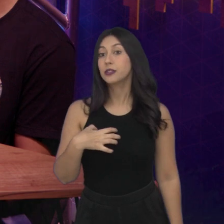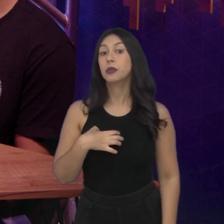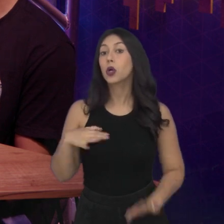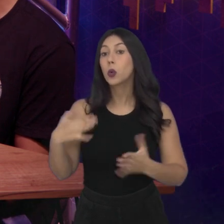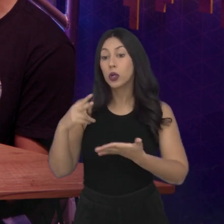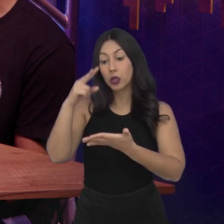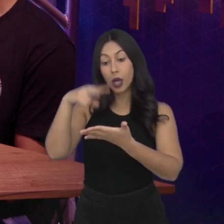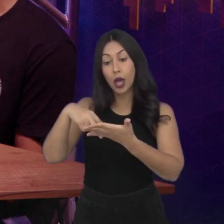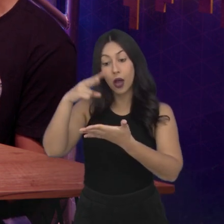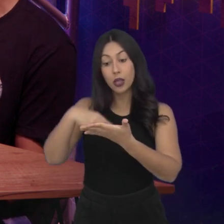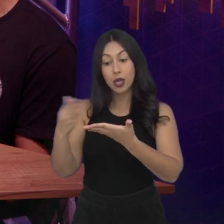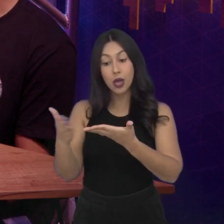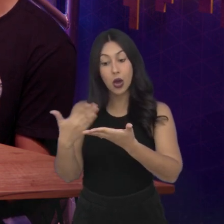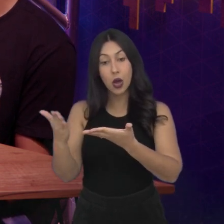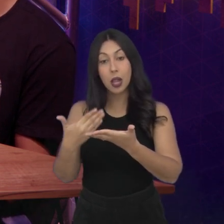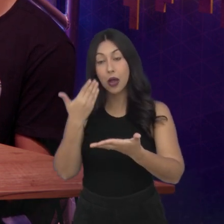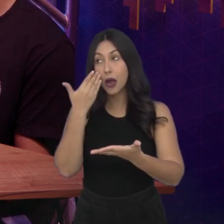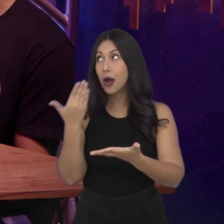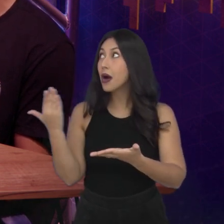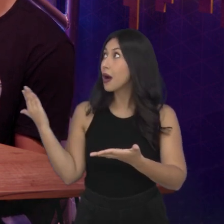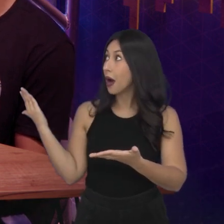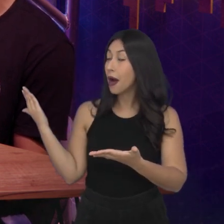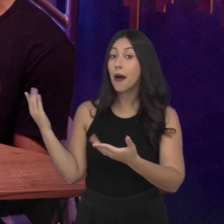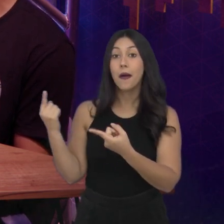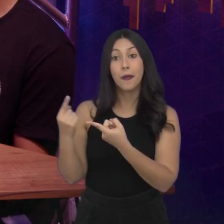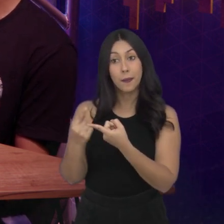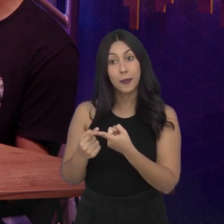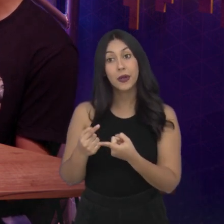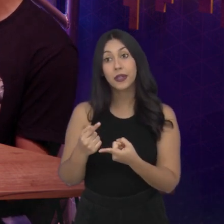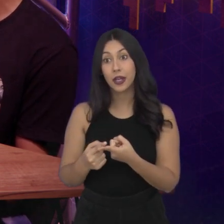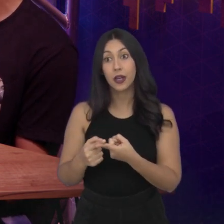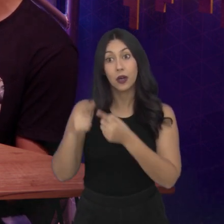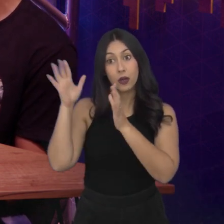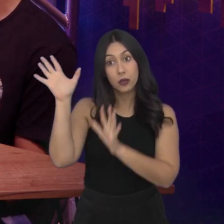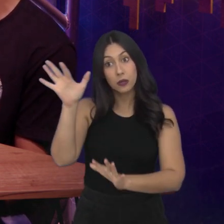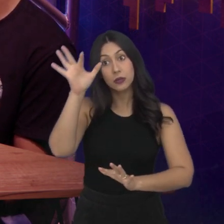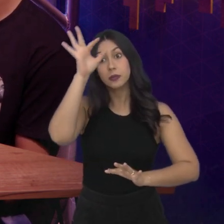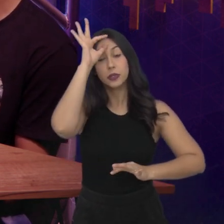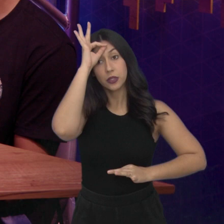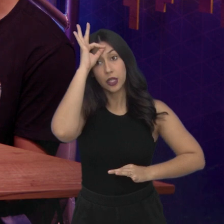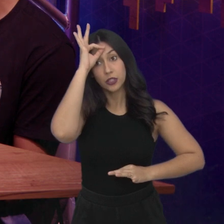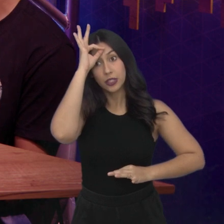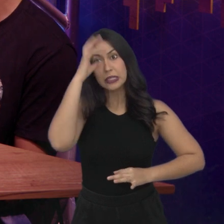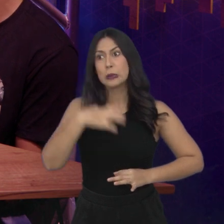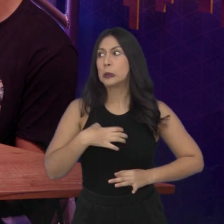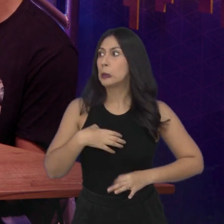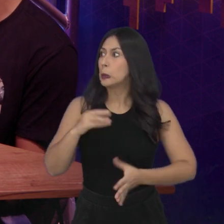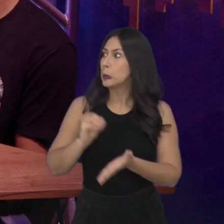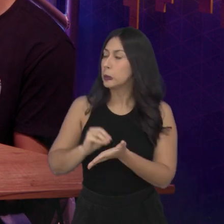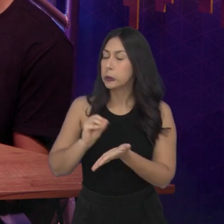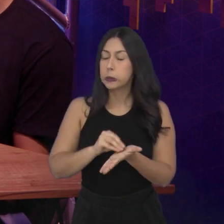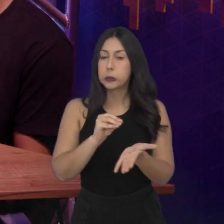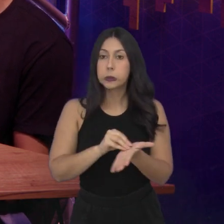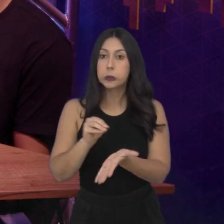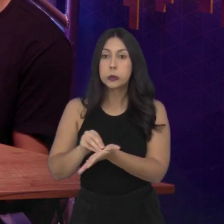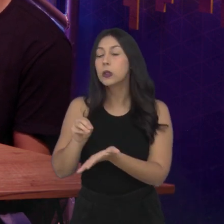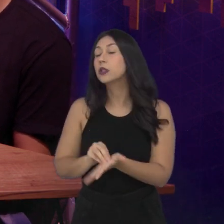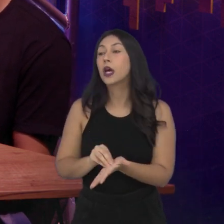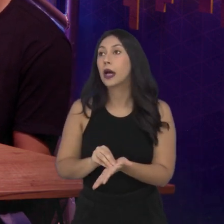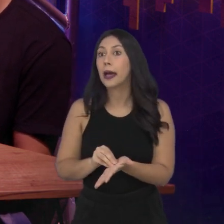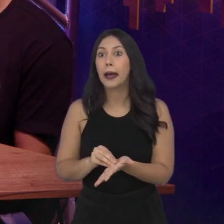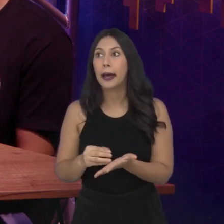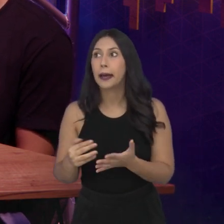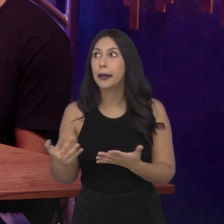o Mágico de Oz. Porque literalmente os personagens, ele tem algo faltando, né? É